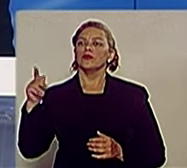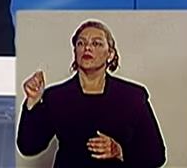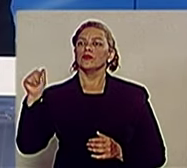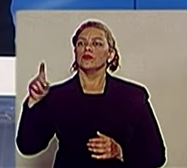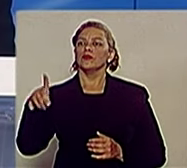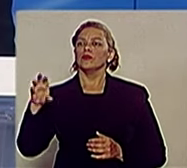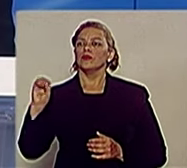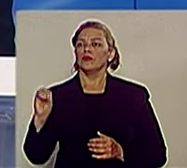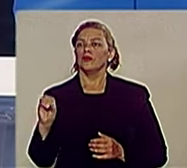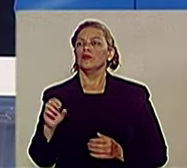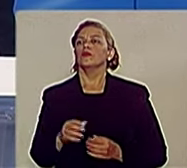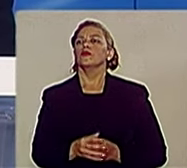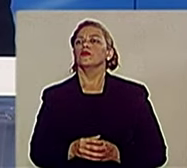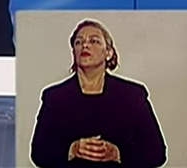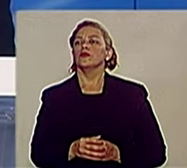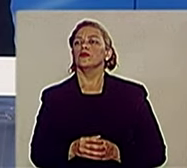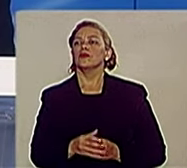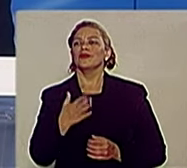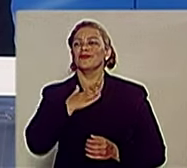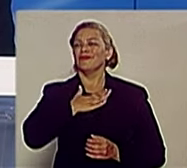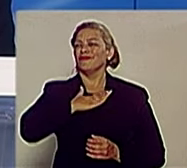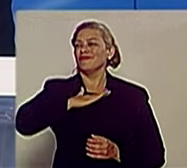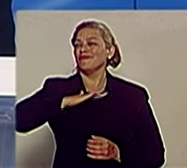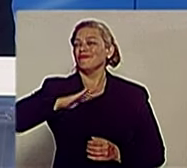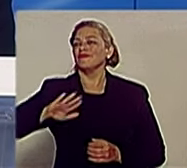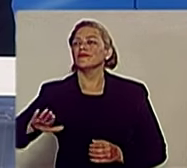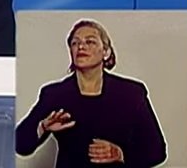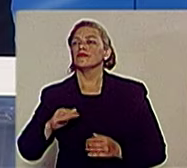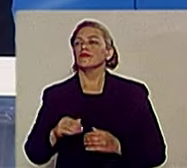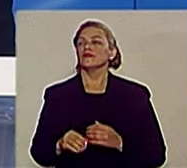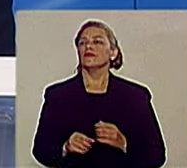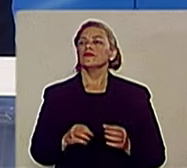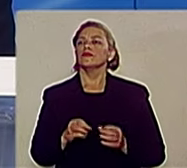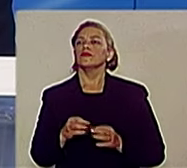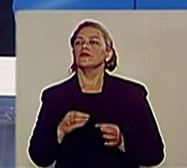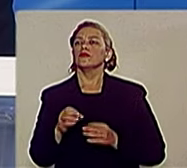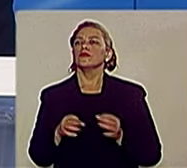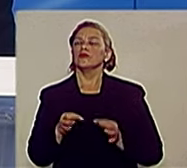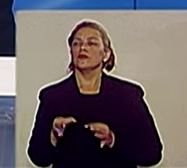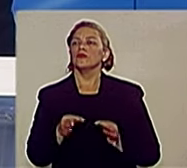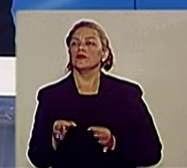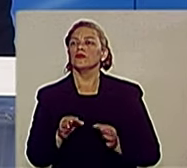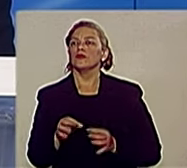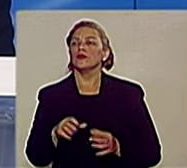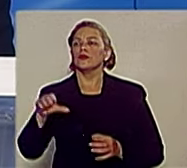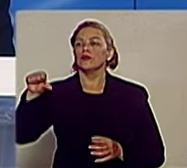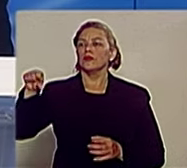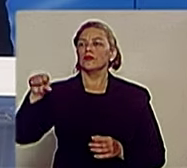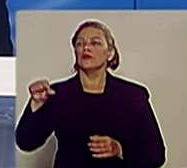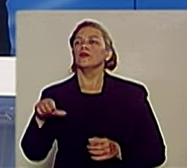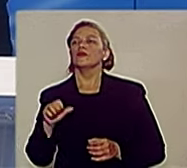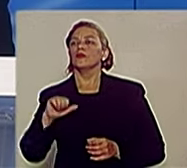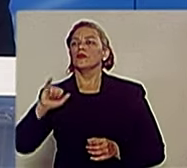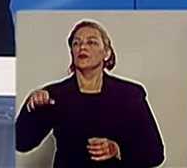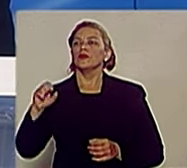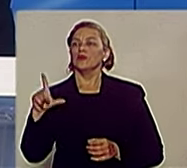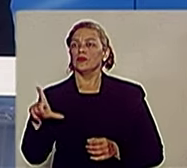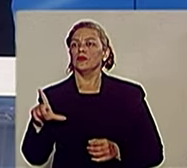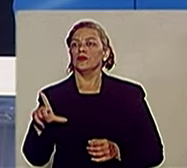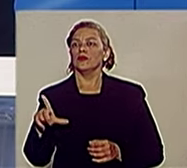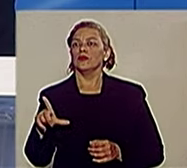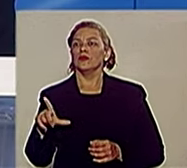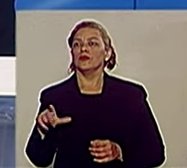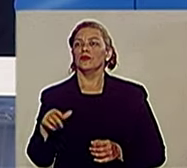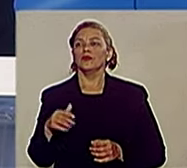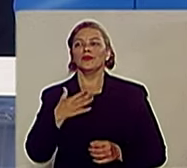aprovou as obras da Avenida 9 de Julho. E mais do que tudo, a população não aprovou os 12 milhões que